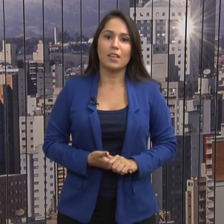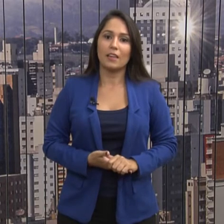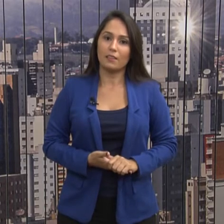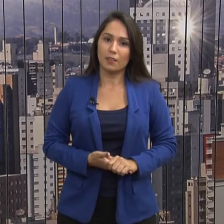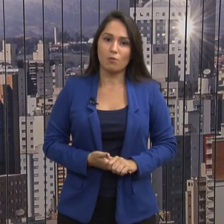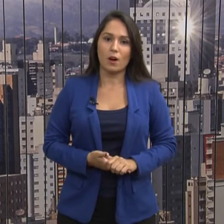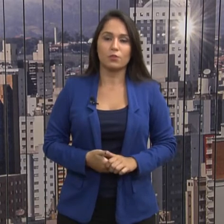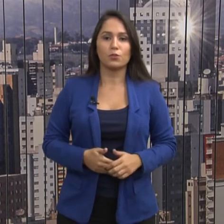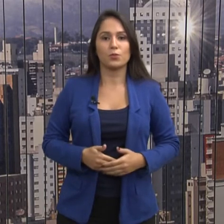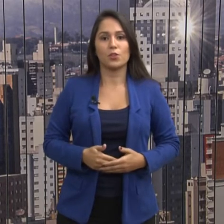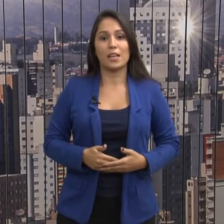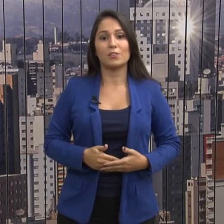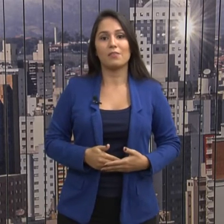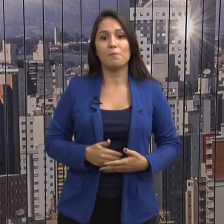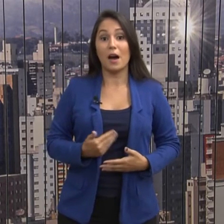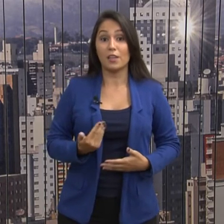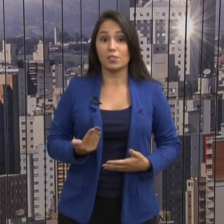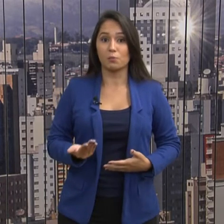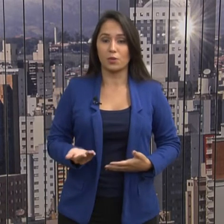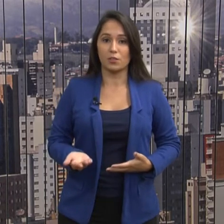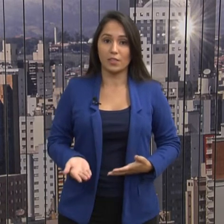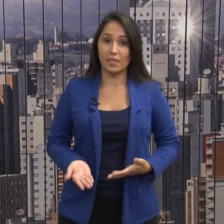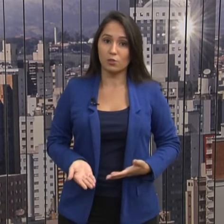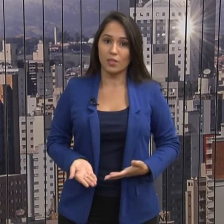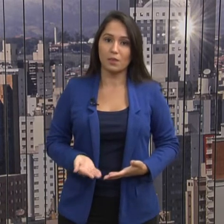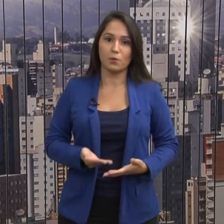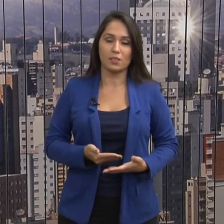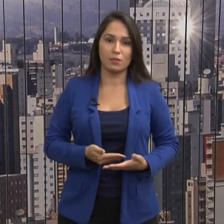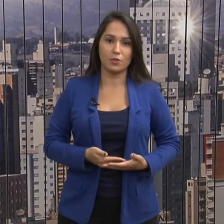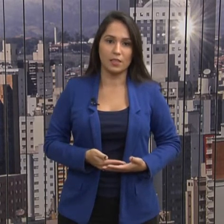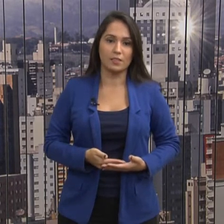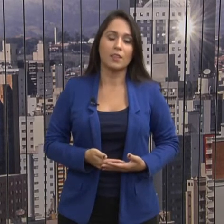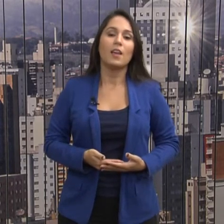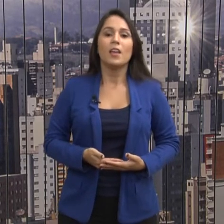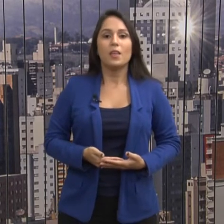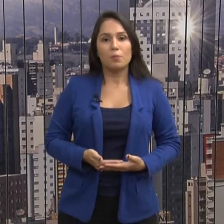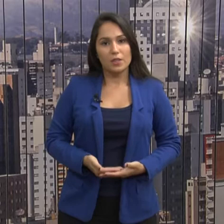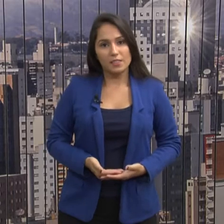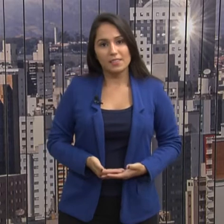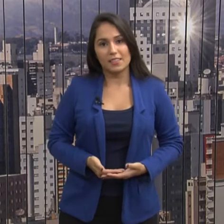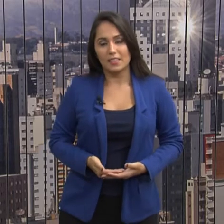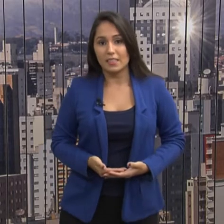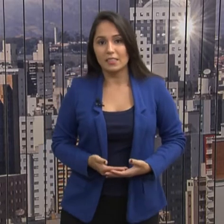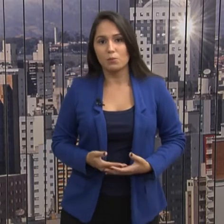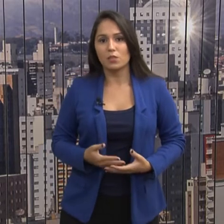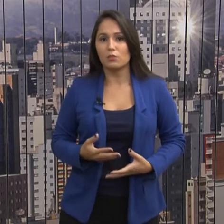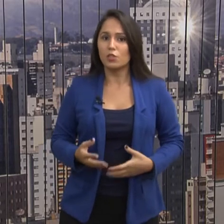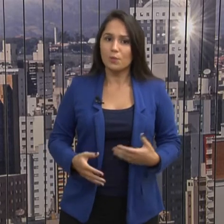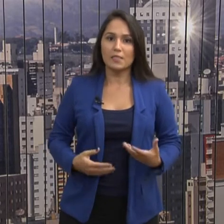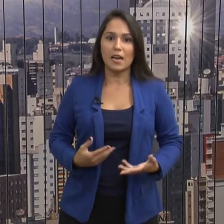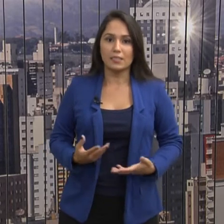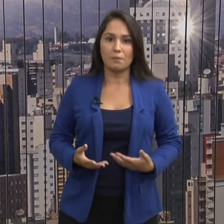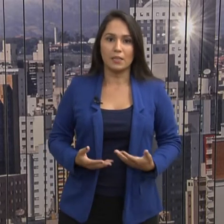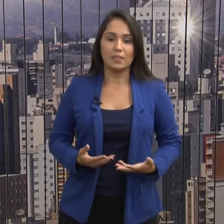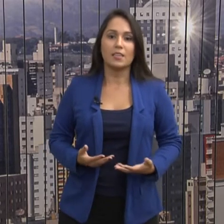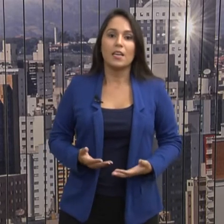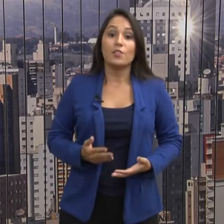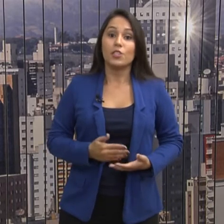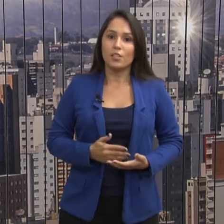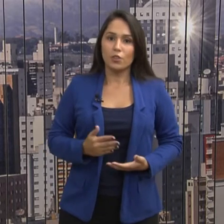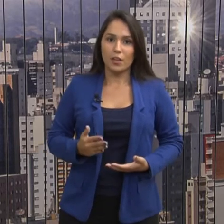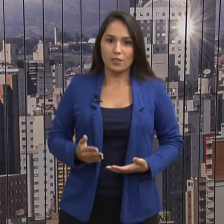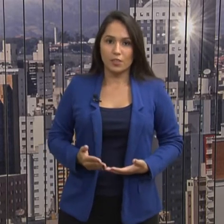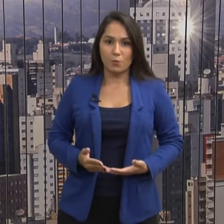Prefeitura disse ainda que o quadro de funcionários teve baixas por exonerações e aposentadorias. E por isso, a Secretaria está buscando otimizar as demandas